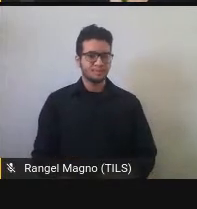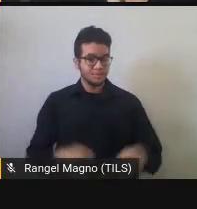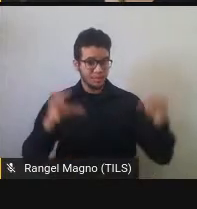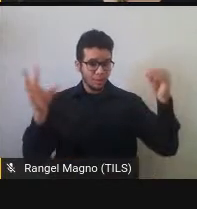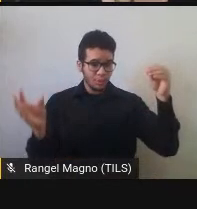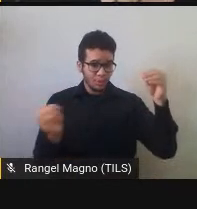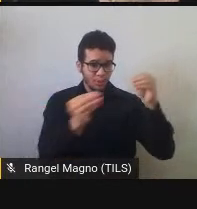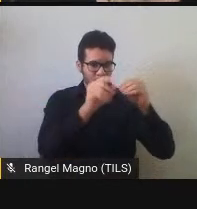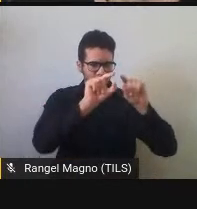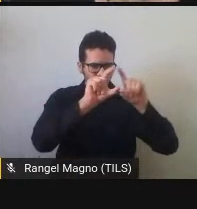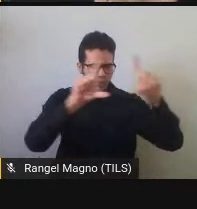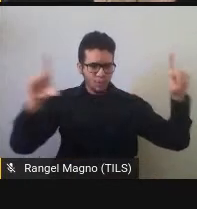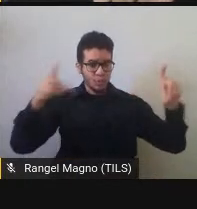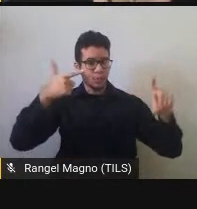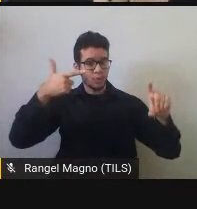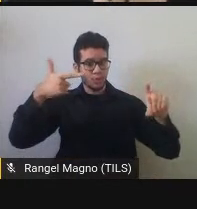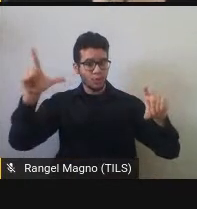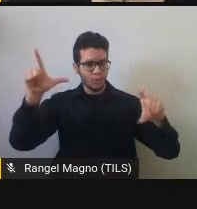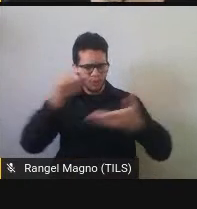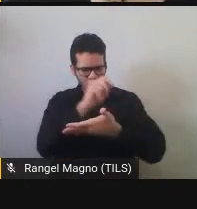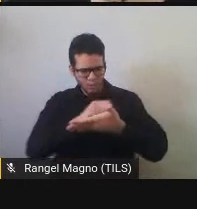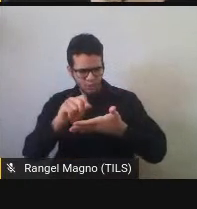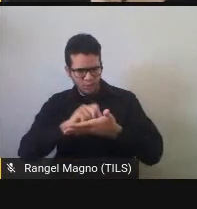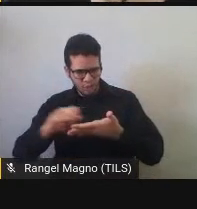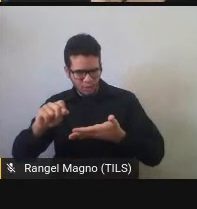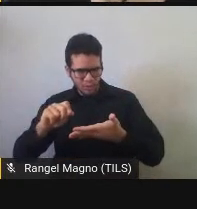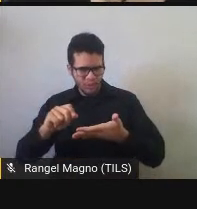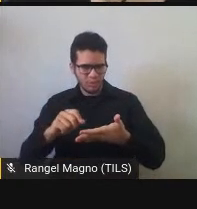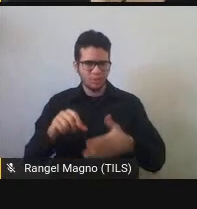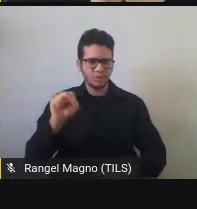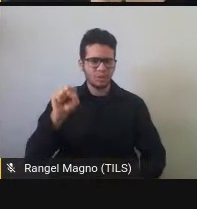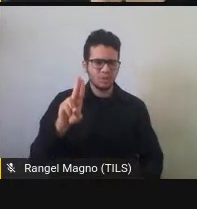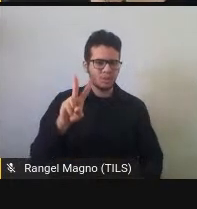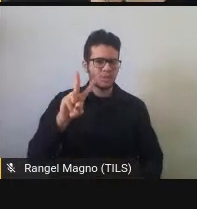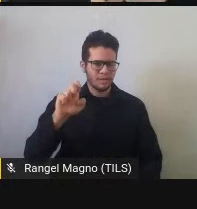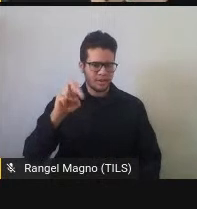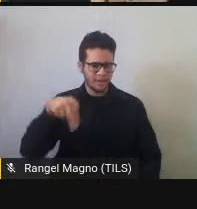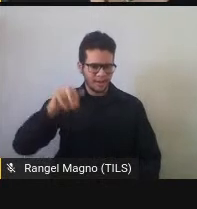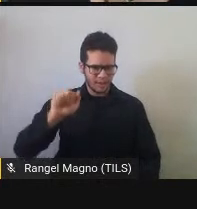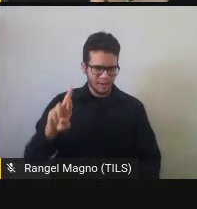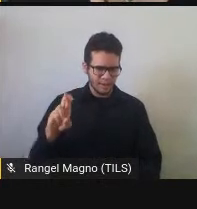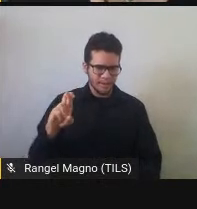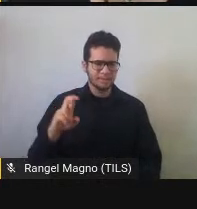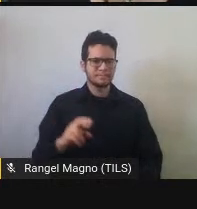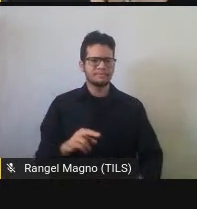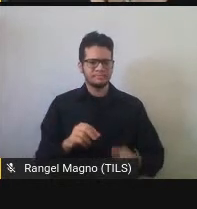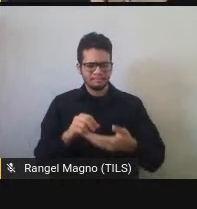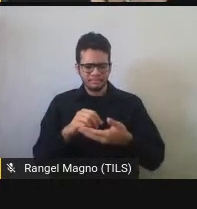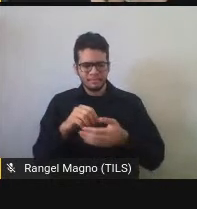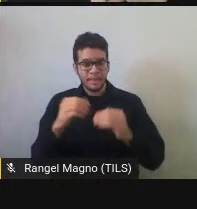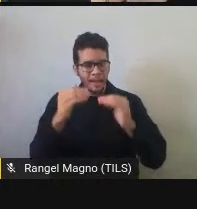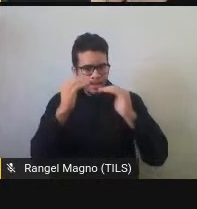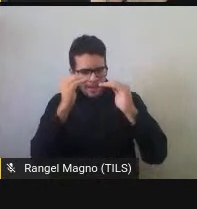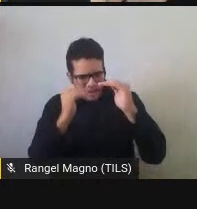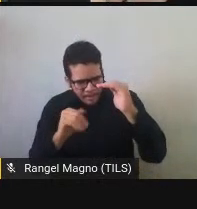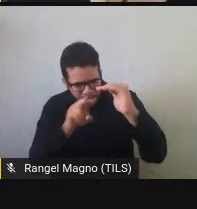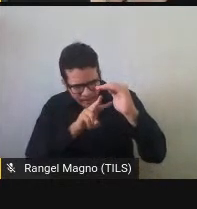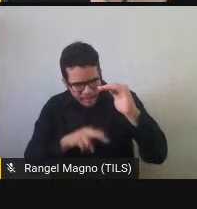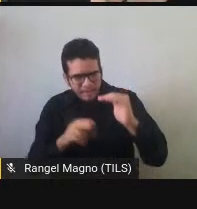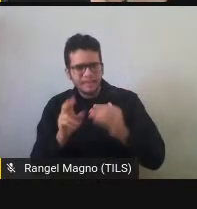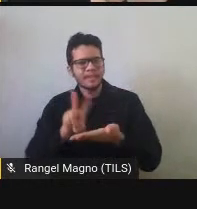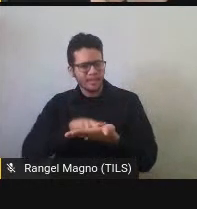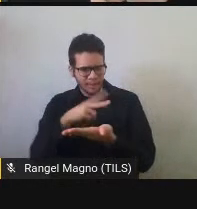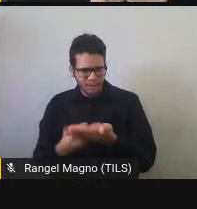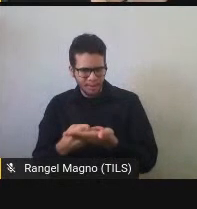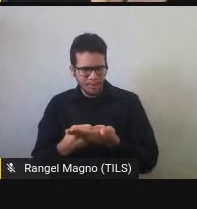manuscrito chamado Souvenir e a transcrição abaixo. Isso